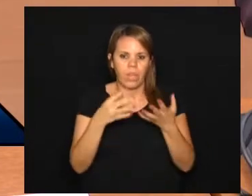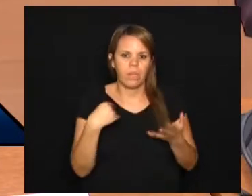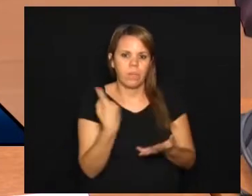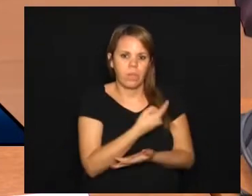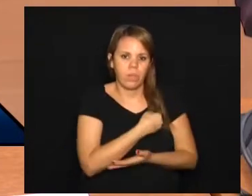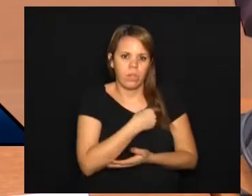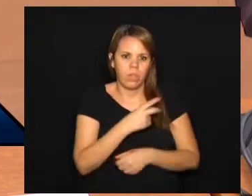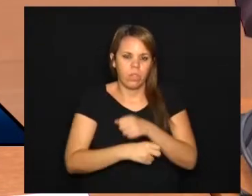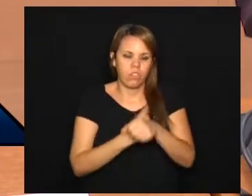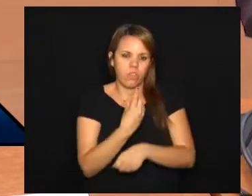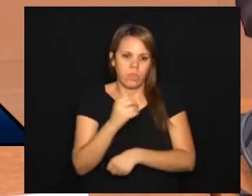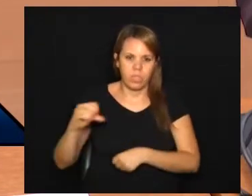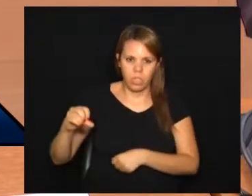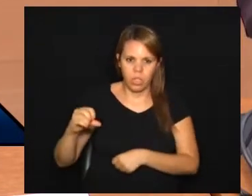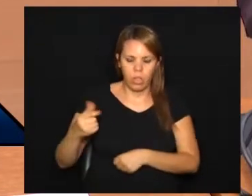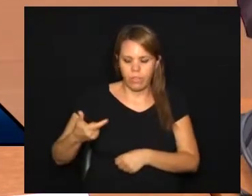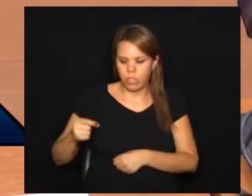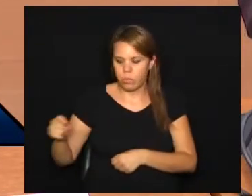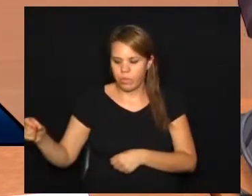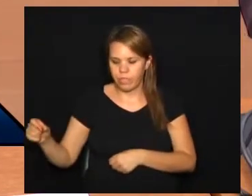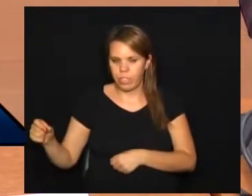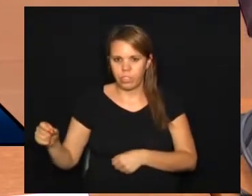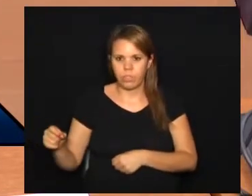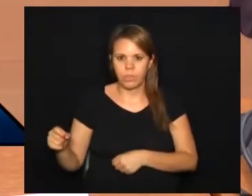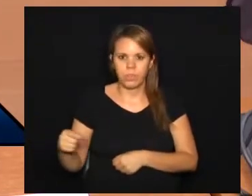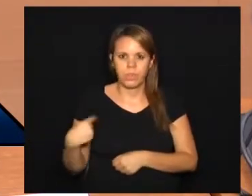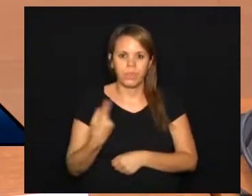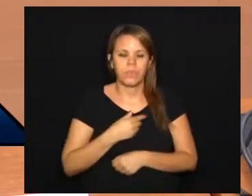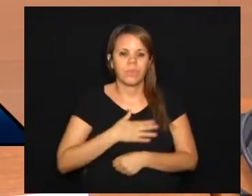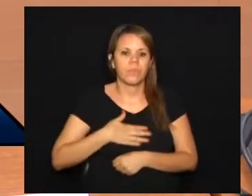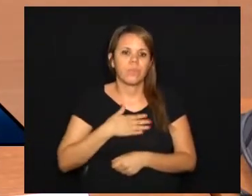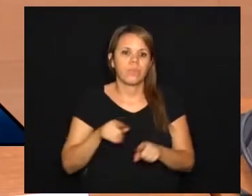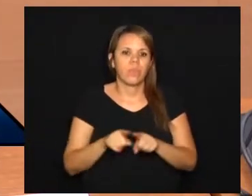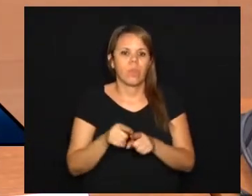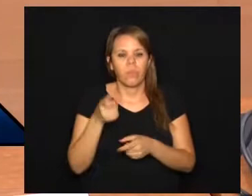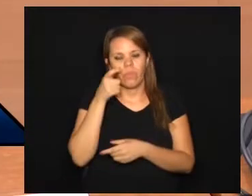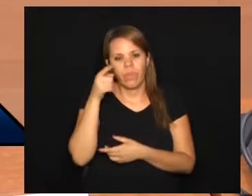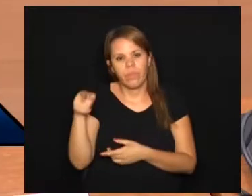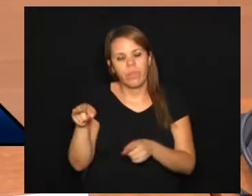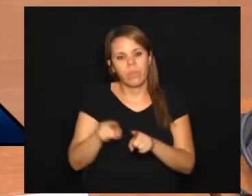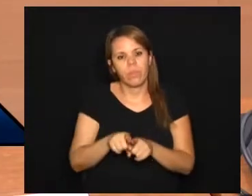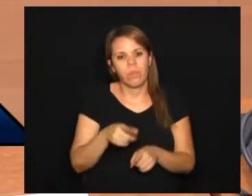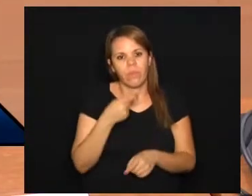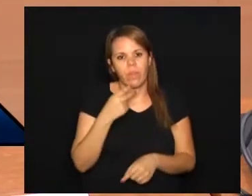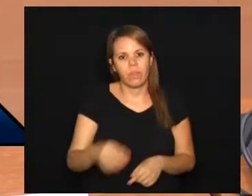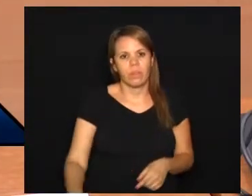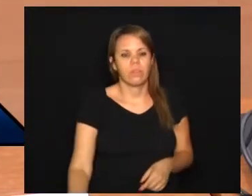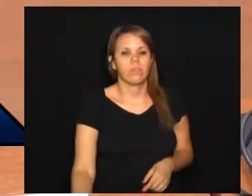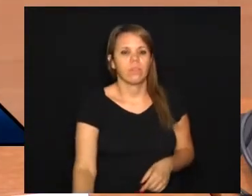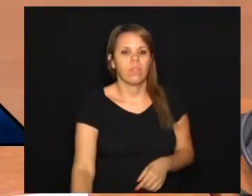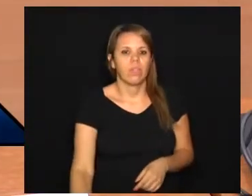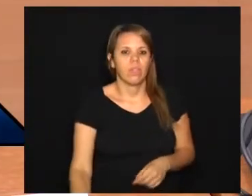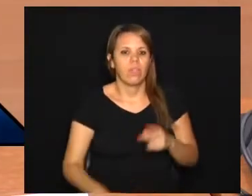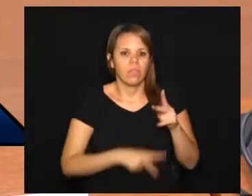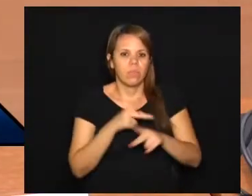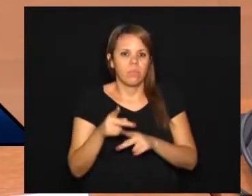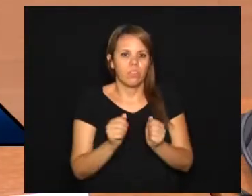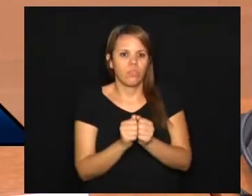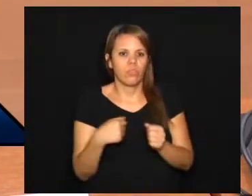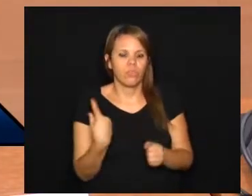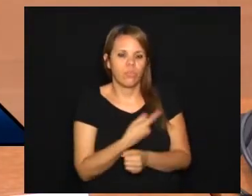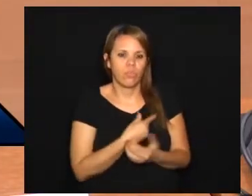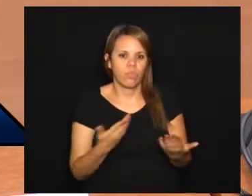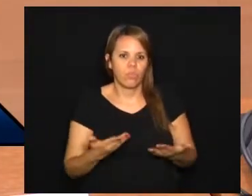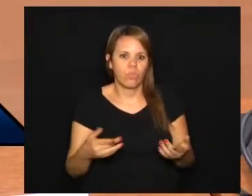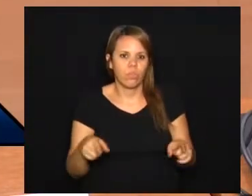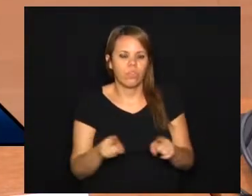aqui 2019, 2020. E depois eu gostaria também de ouvir você um pouquinho, viu, Dito? E as pessoas que estão aqui conosco também, se